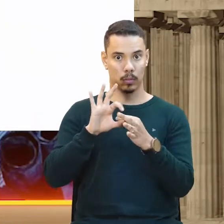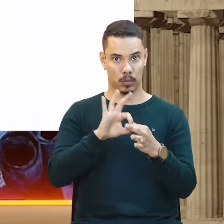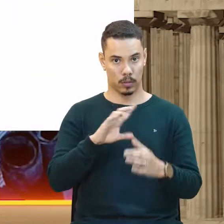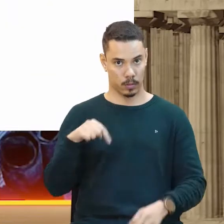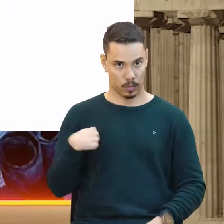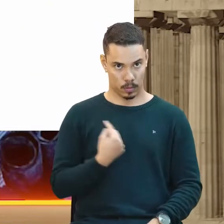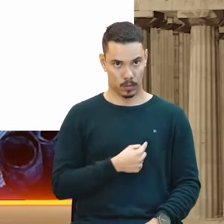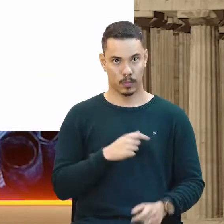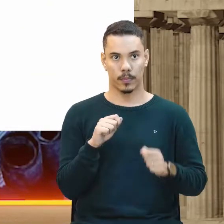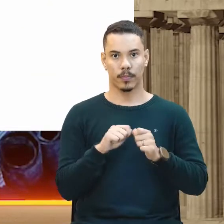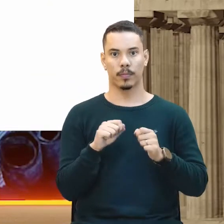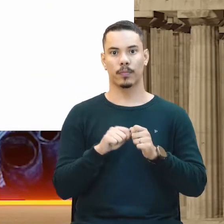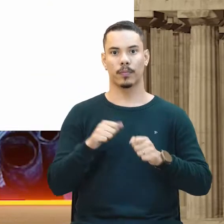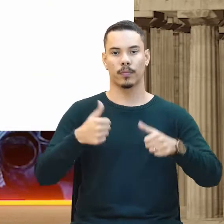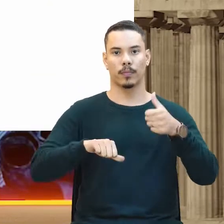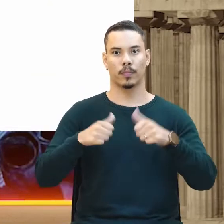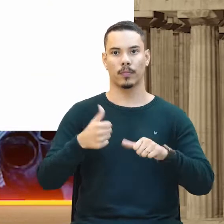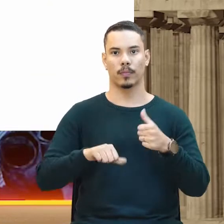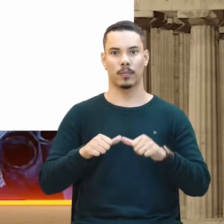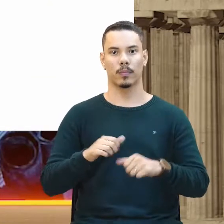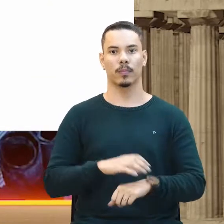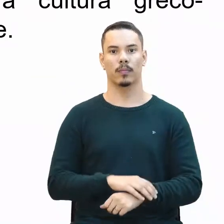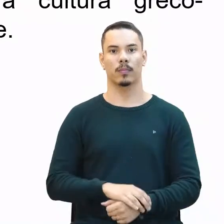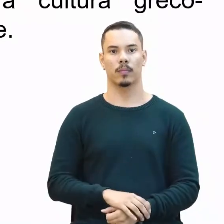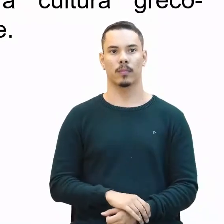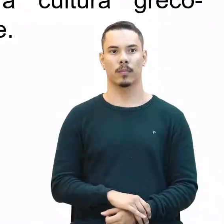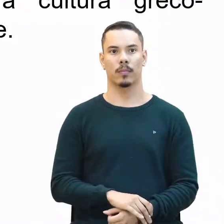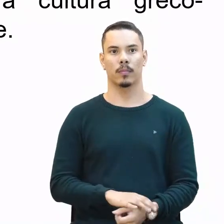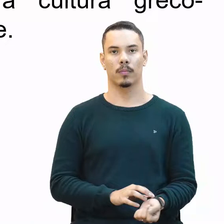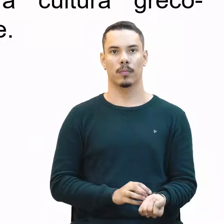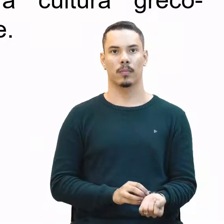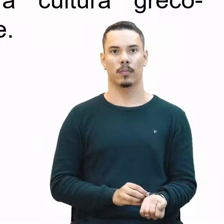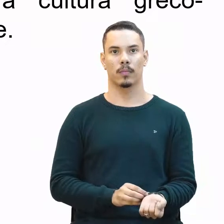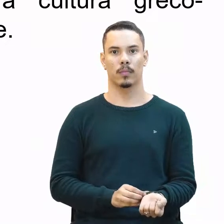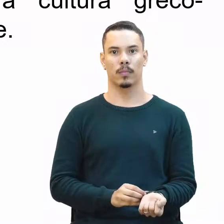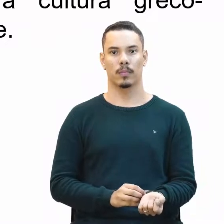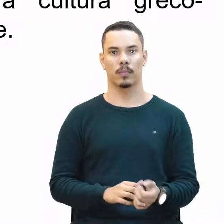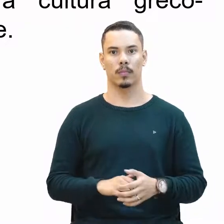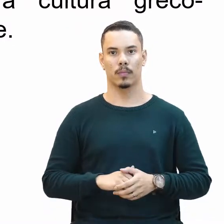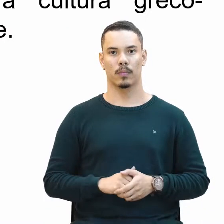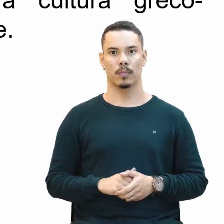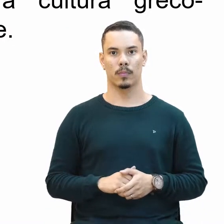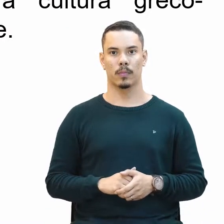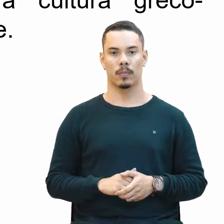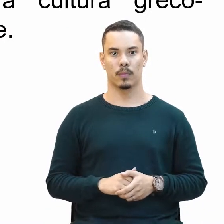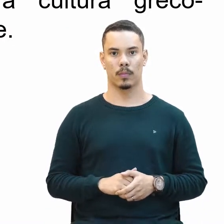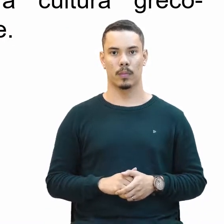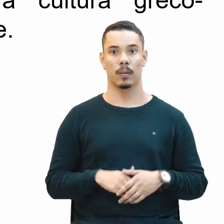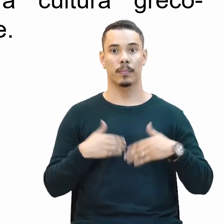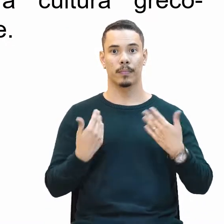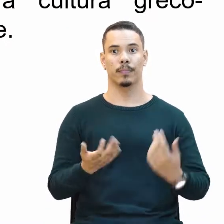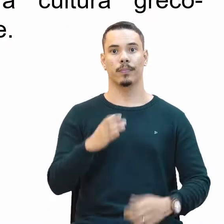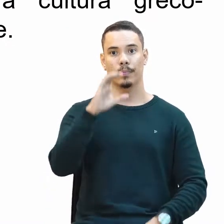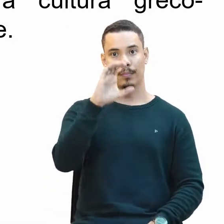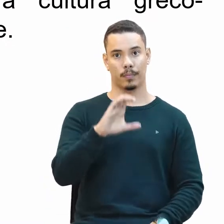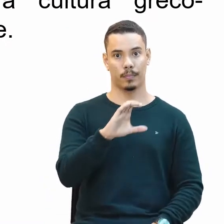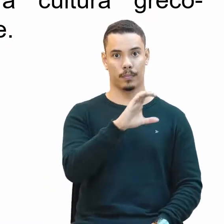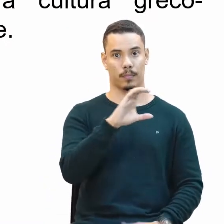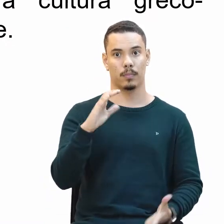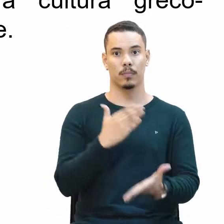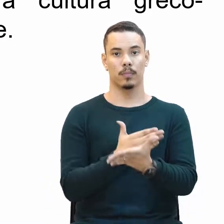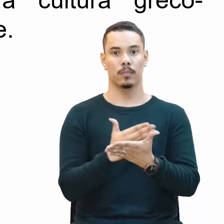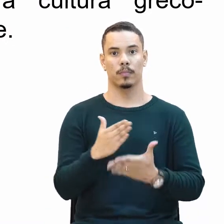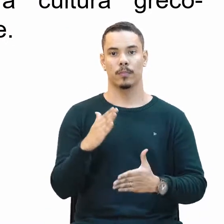vai começar a analisar. Vamos lá então? Então olha só, o cristianismo começou a ganhar